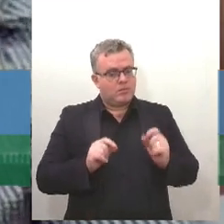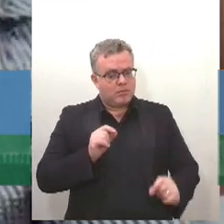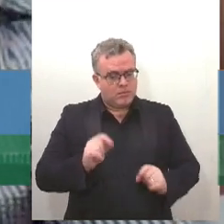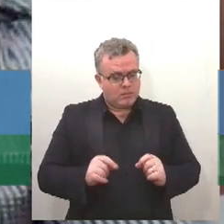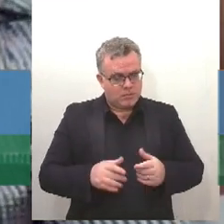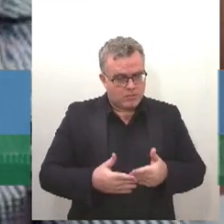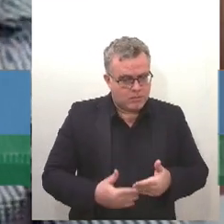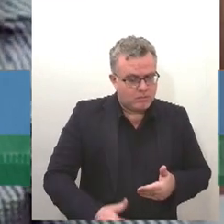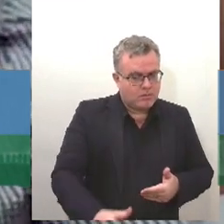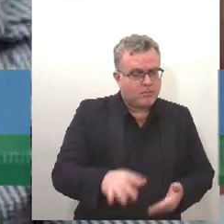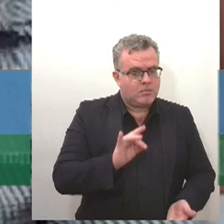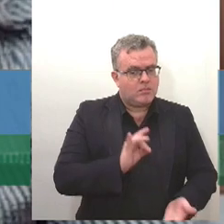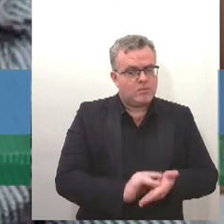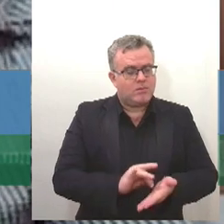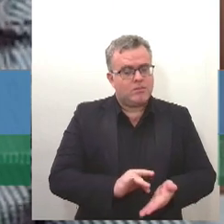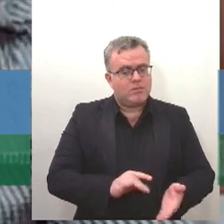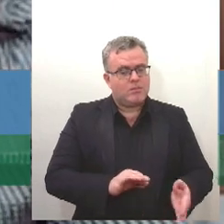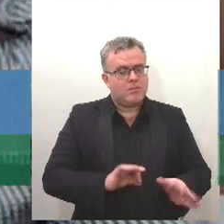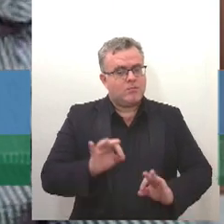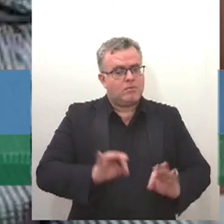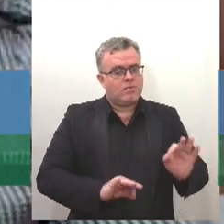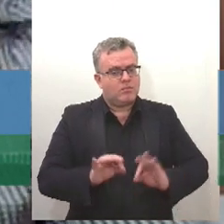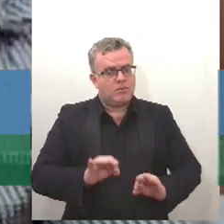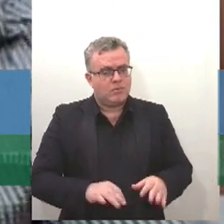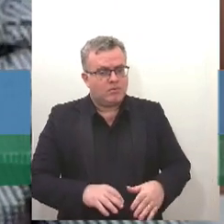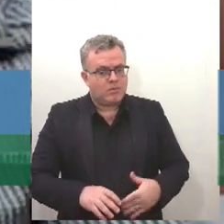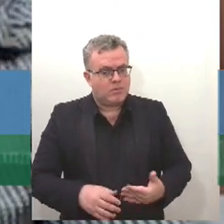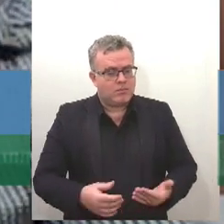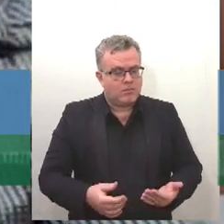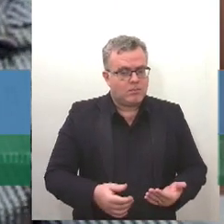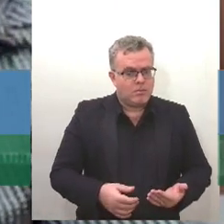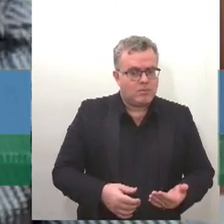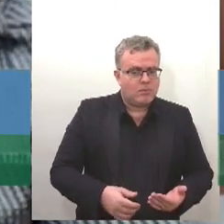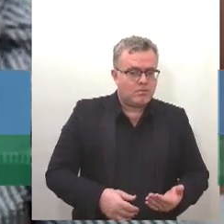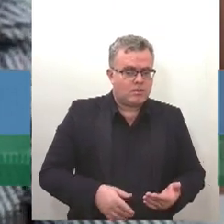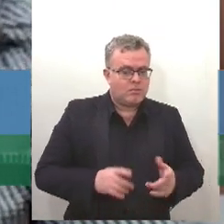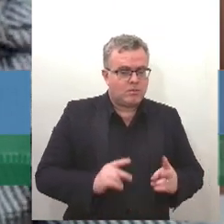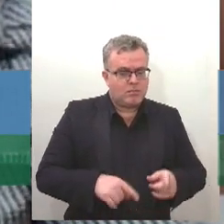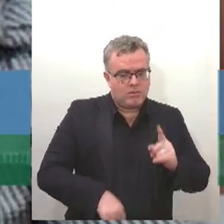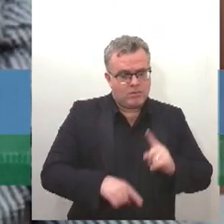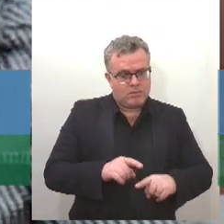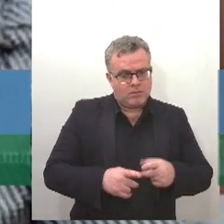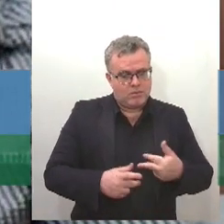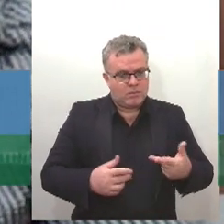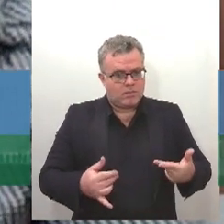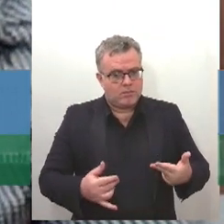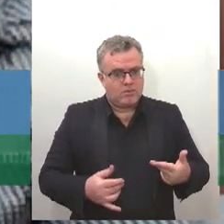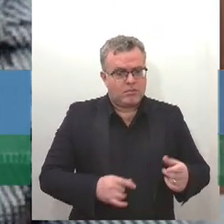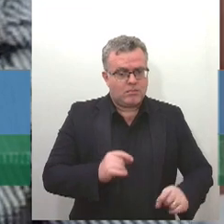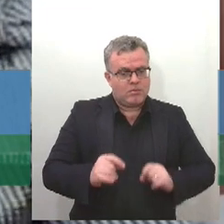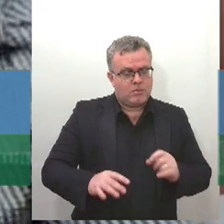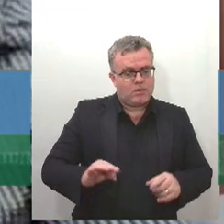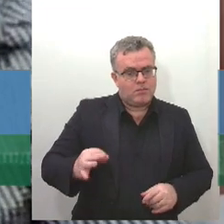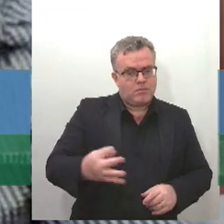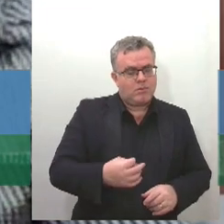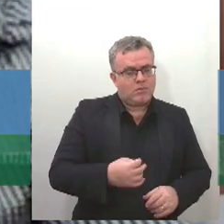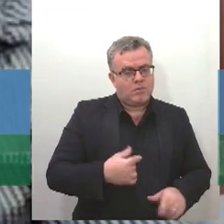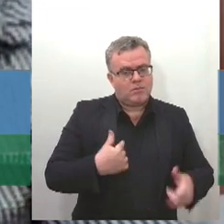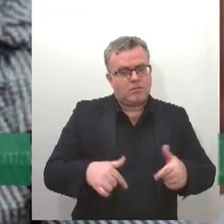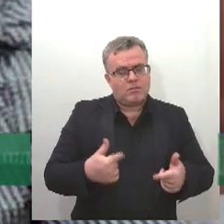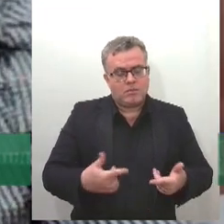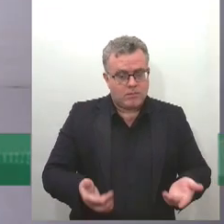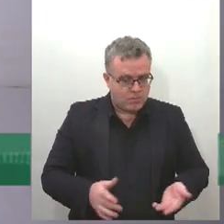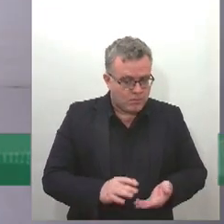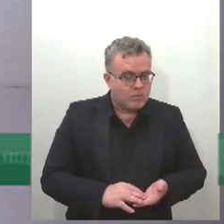serviços né incluindo bens e serviços bens materiais e materiais e todos os serviços Olha acho que